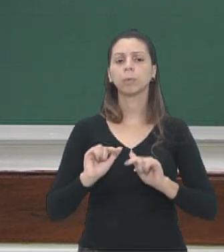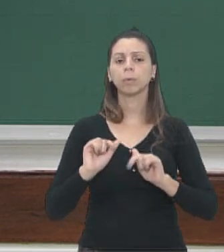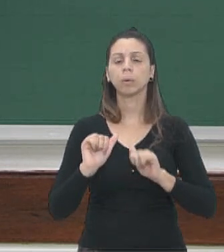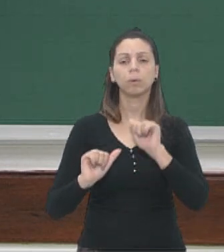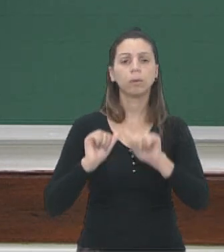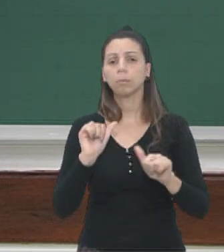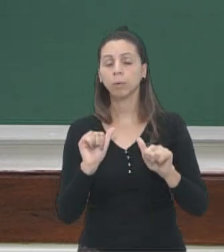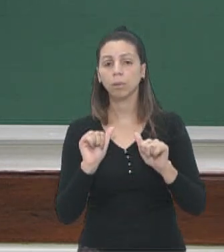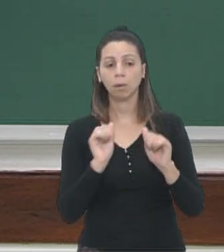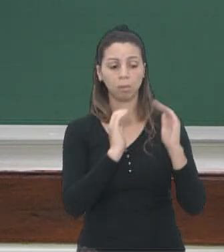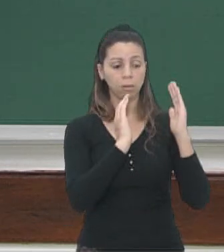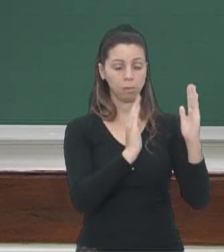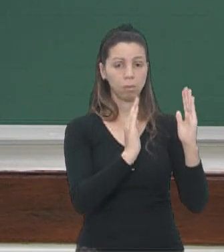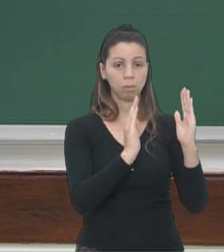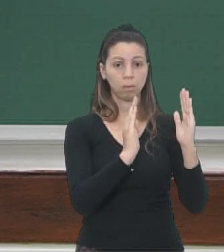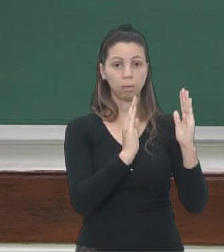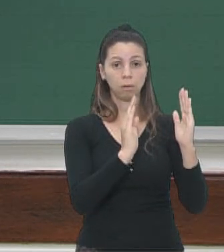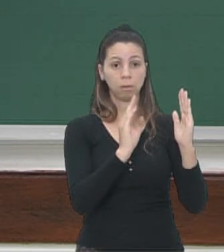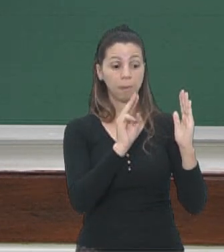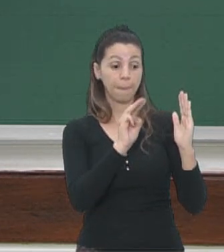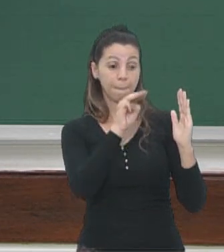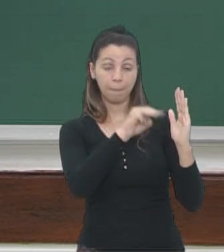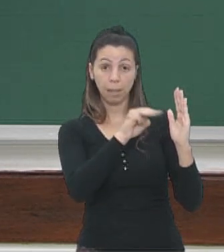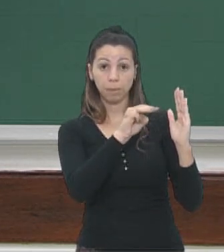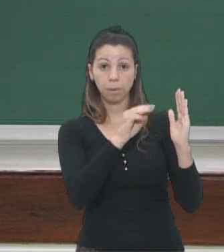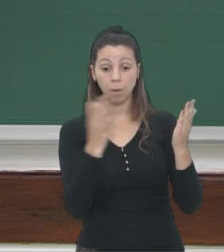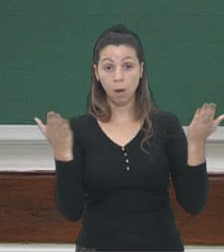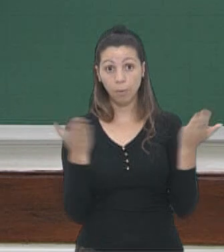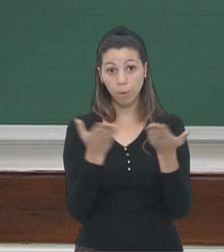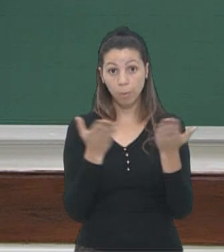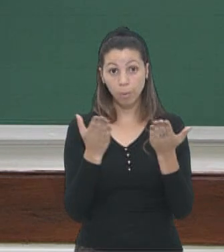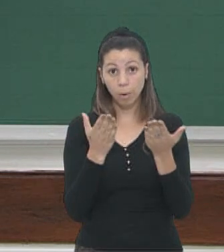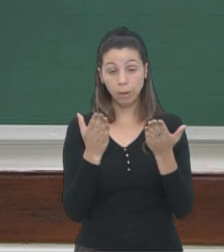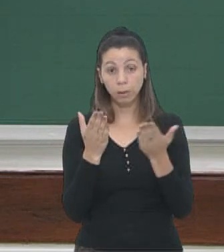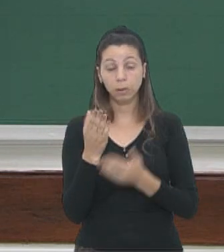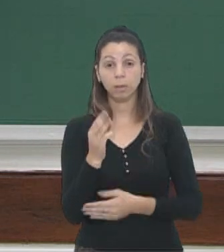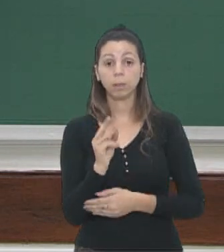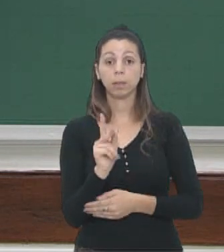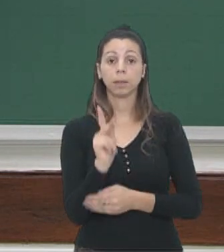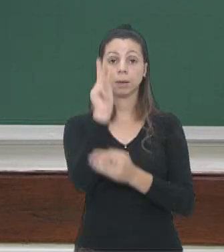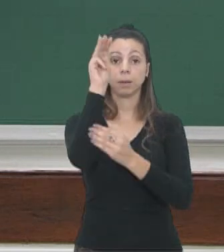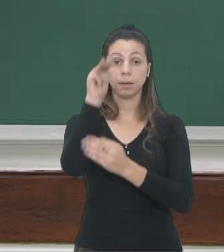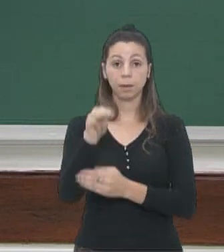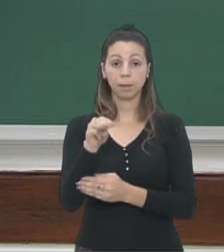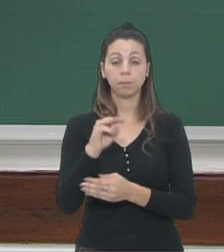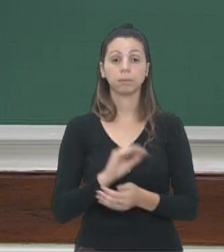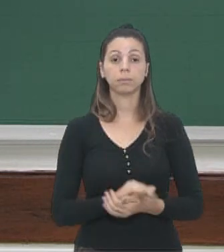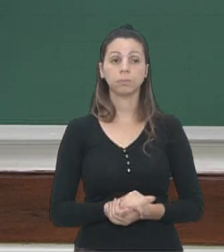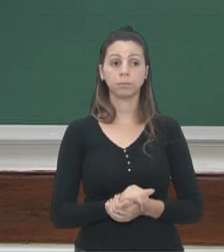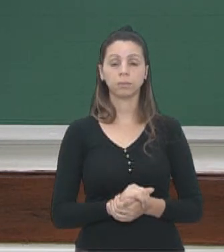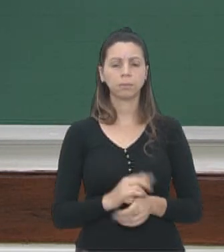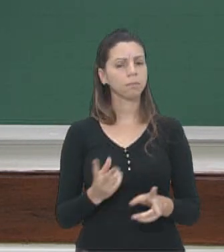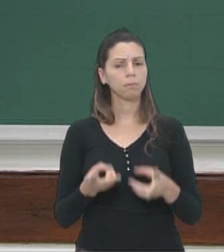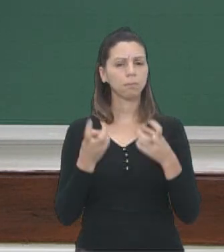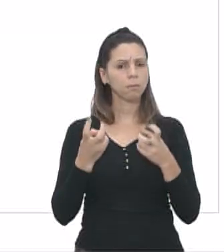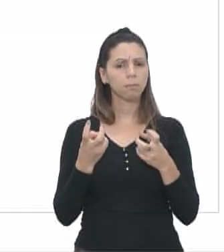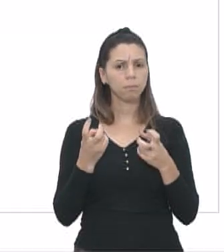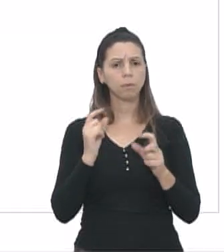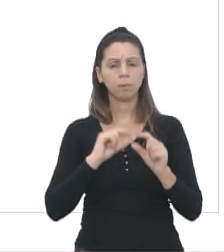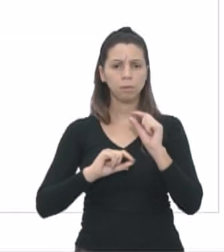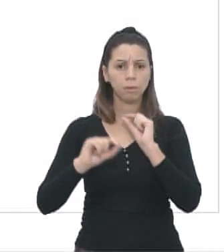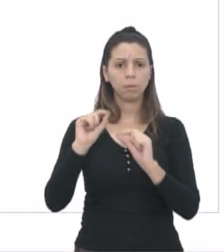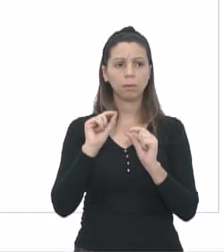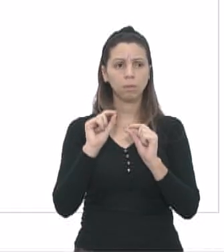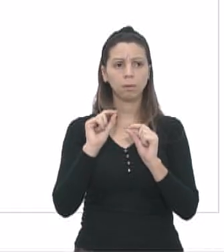unidade de medida. Uma trazia em metros e a outra está trazendo em quilômetros. Observe que